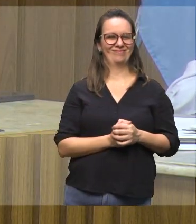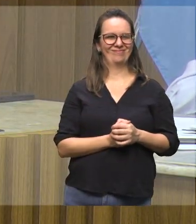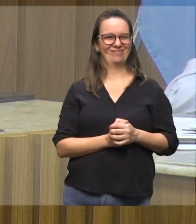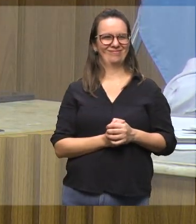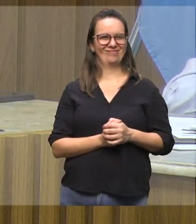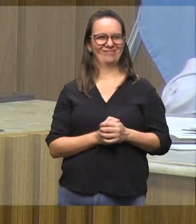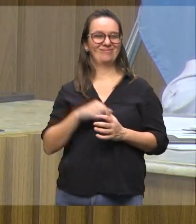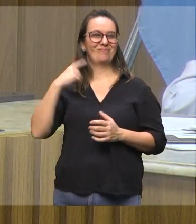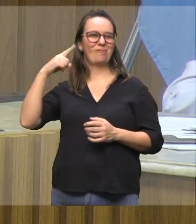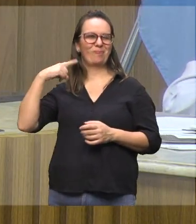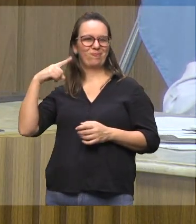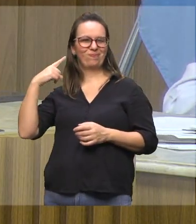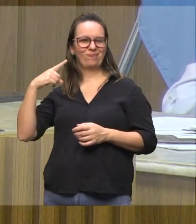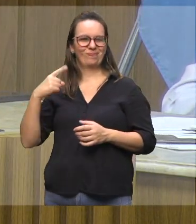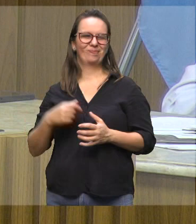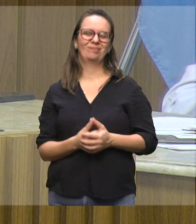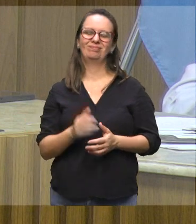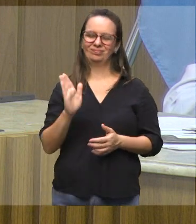Jurídico, já citei.